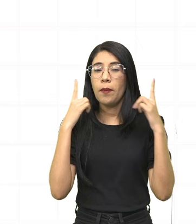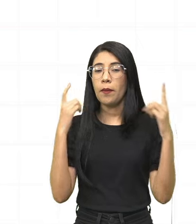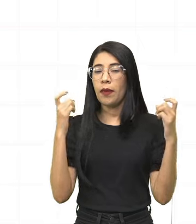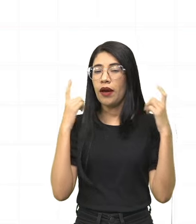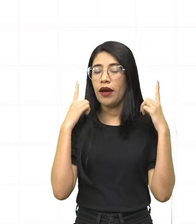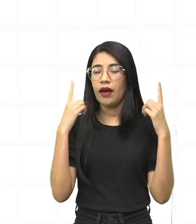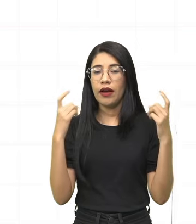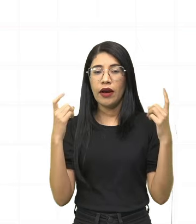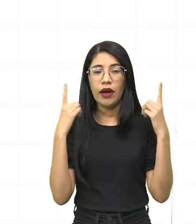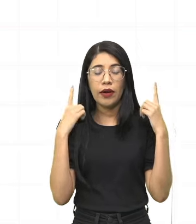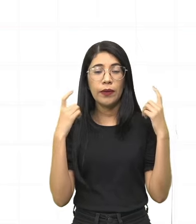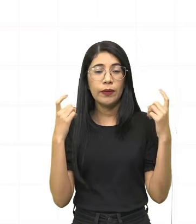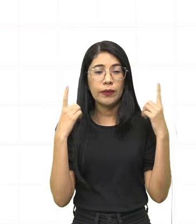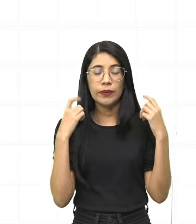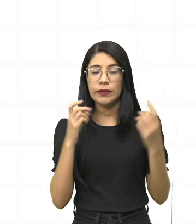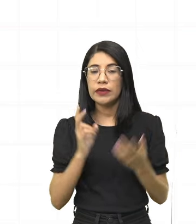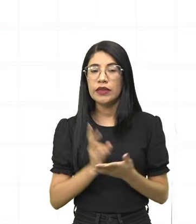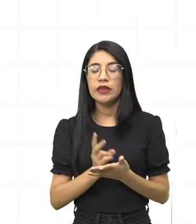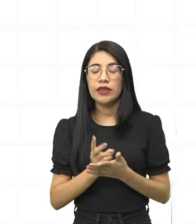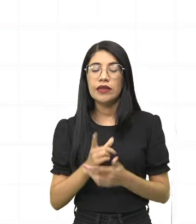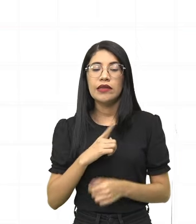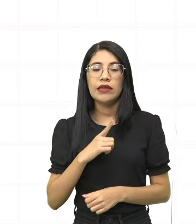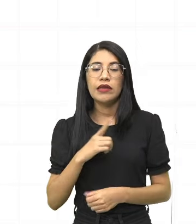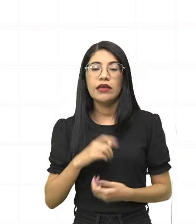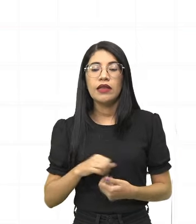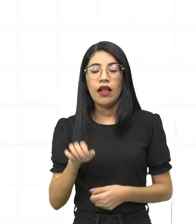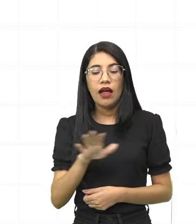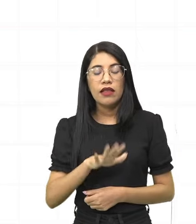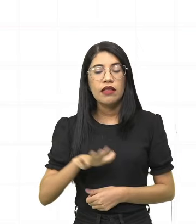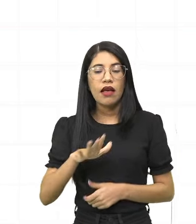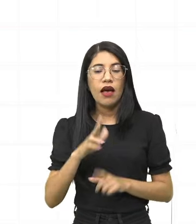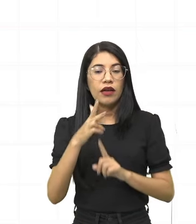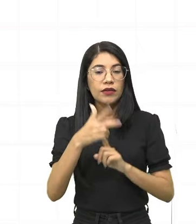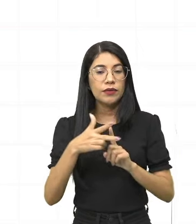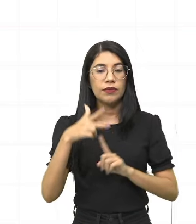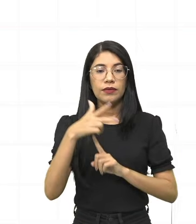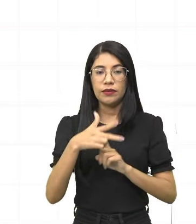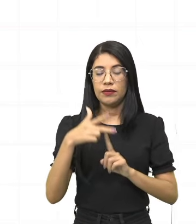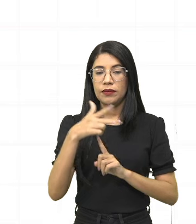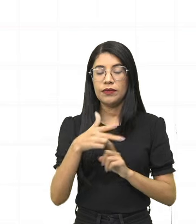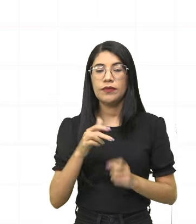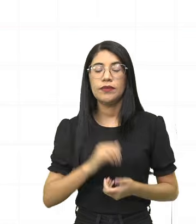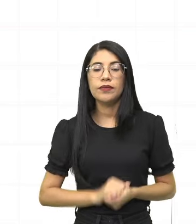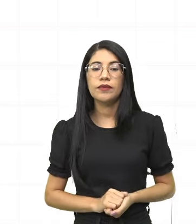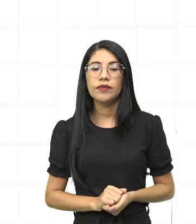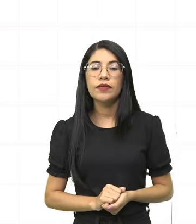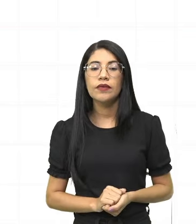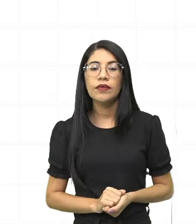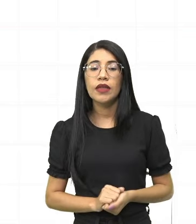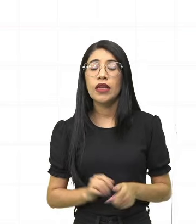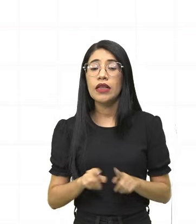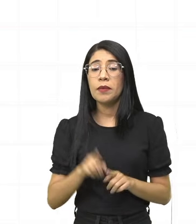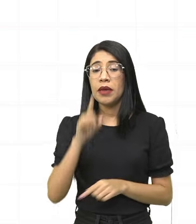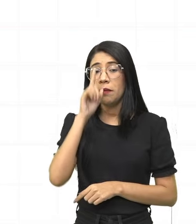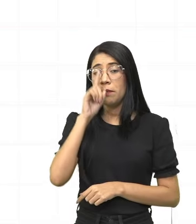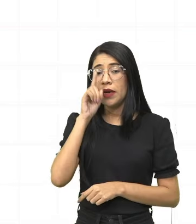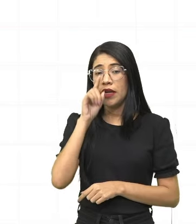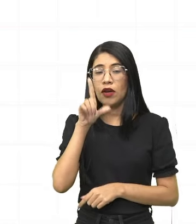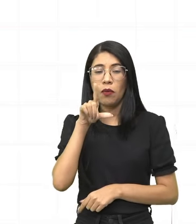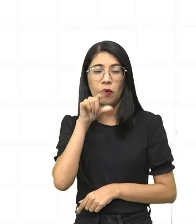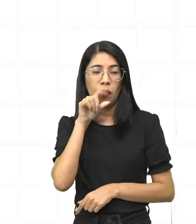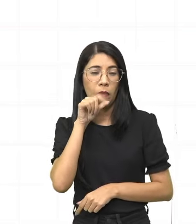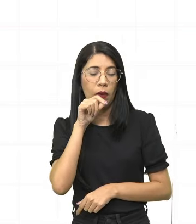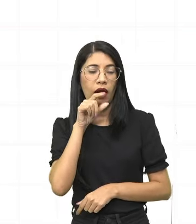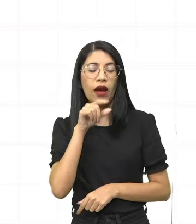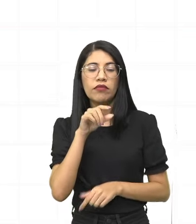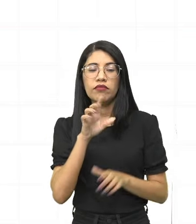Que são causados aí no parque eólico, tá bom? Temos o risco também para as aves, para os